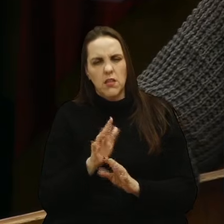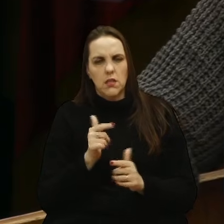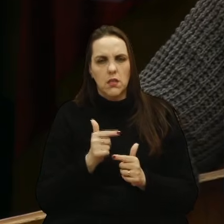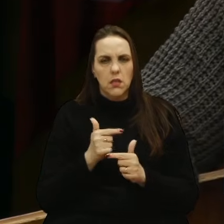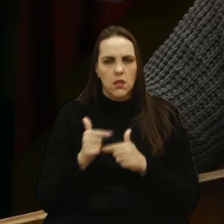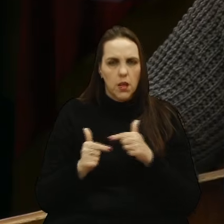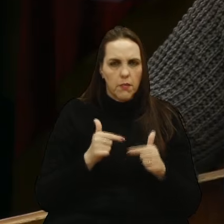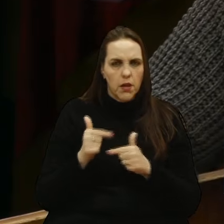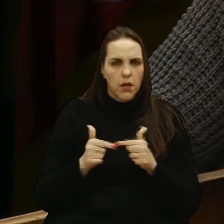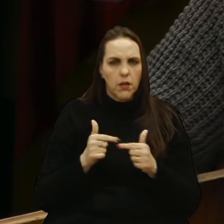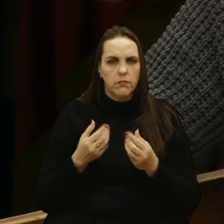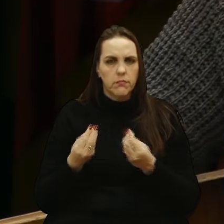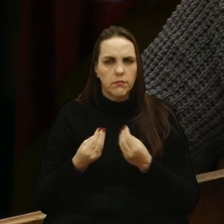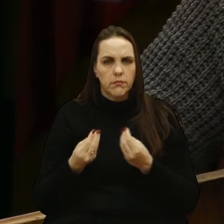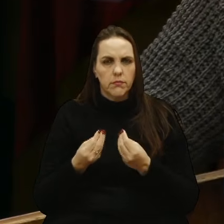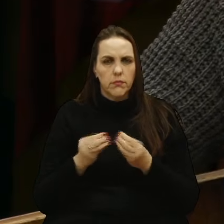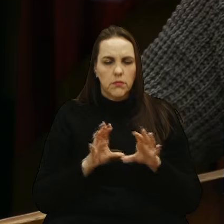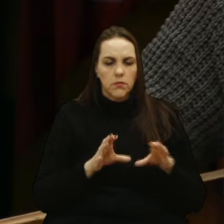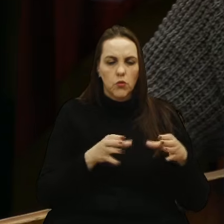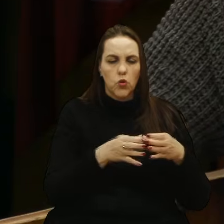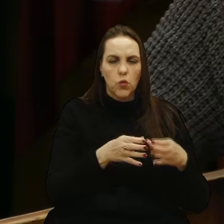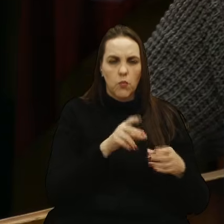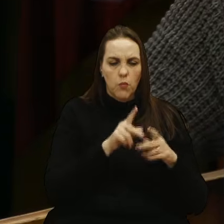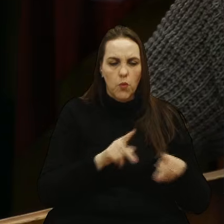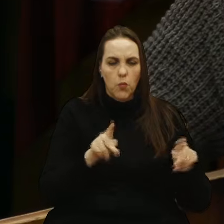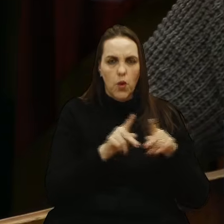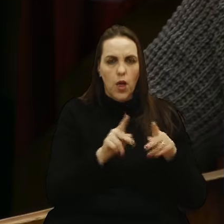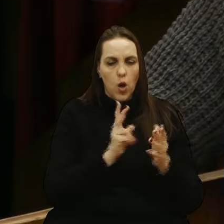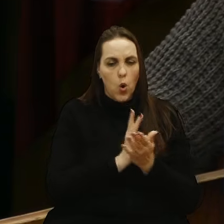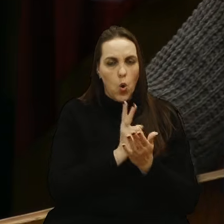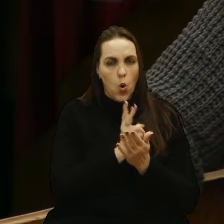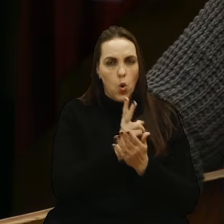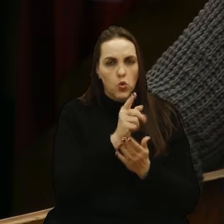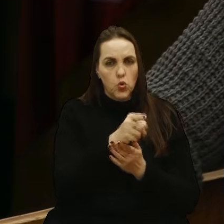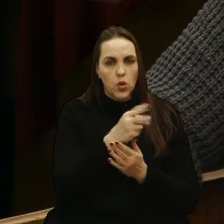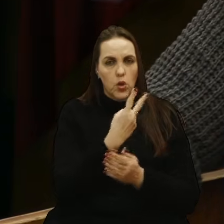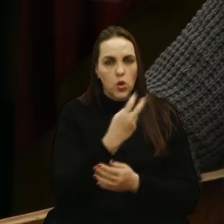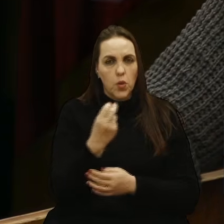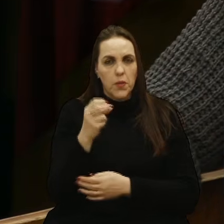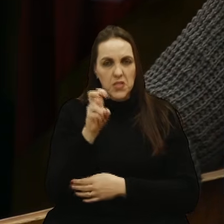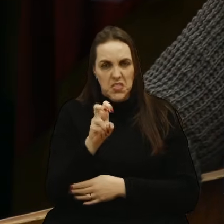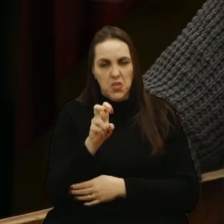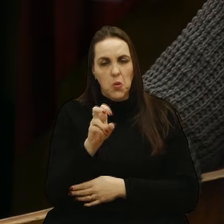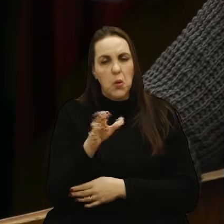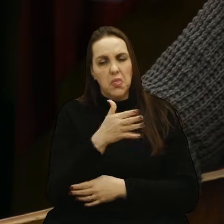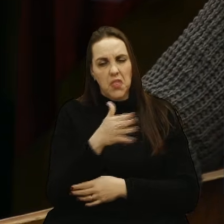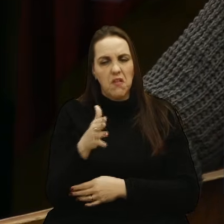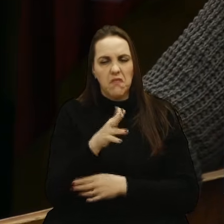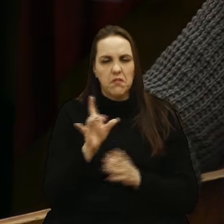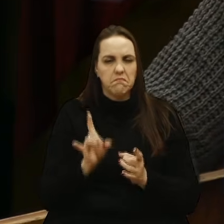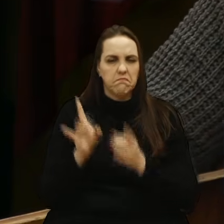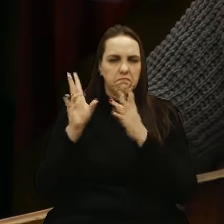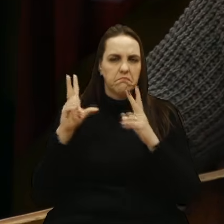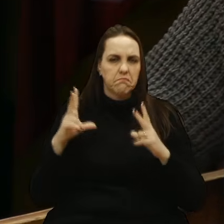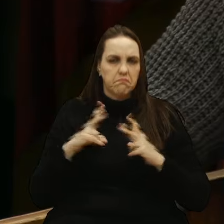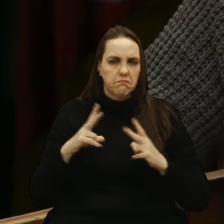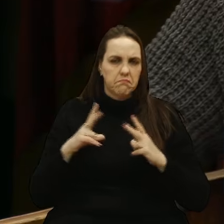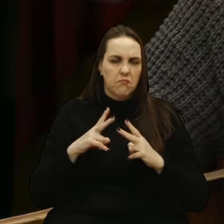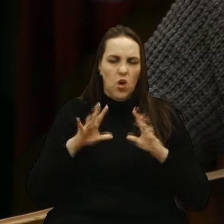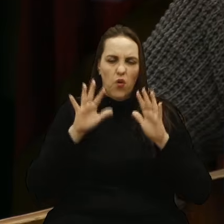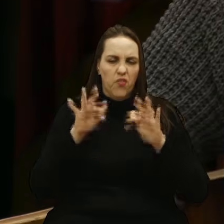a administração da Frente Popular tivesse continuado lá em 2005, provavelmente a privatização, venda,